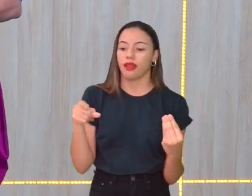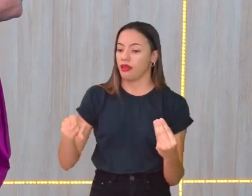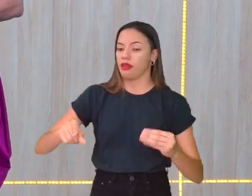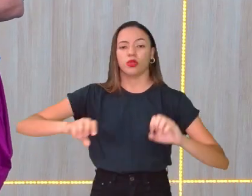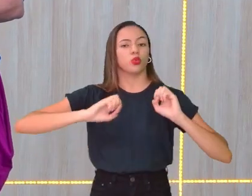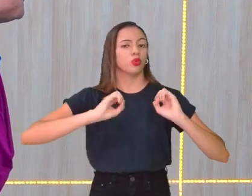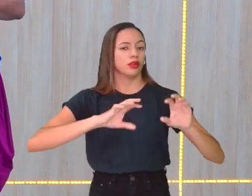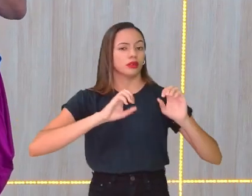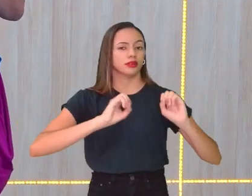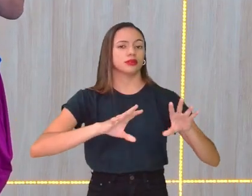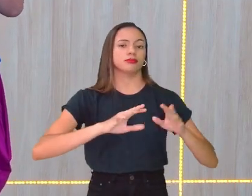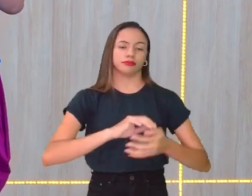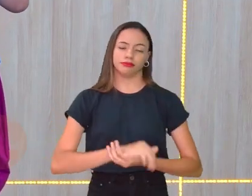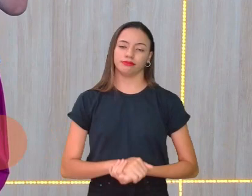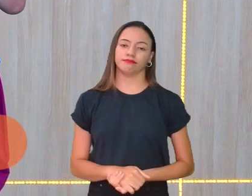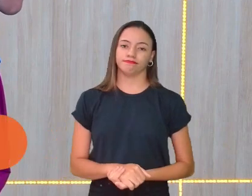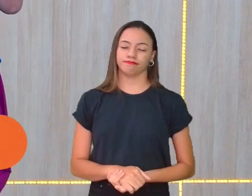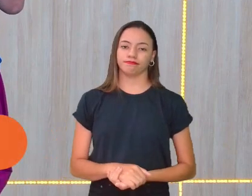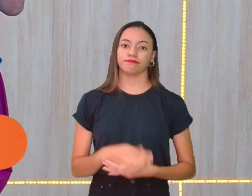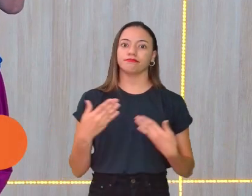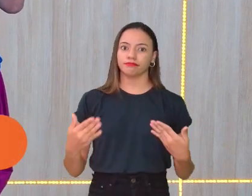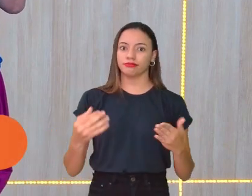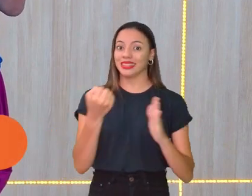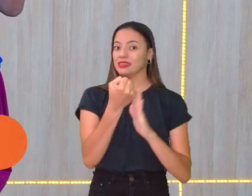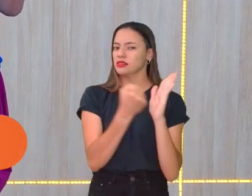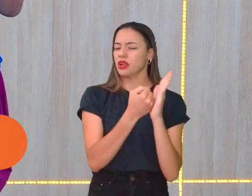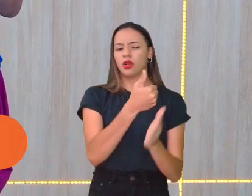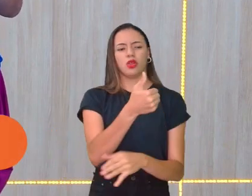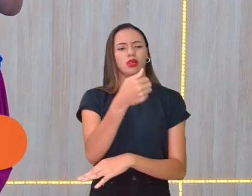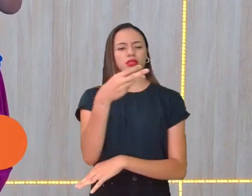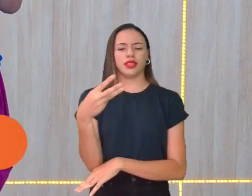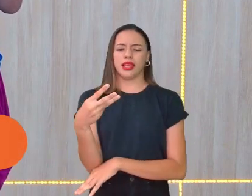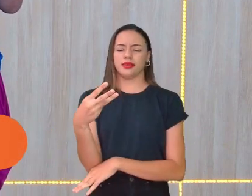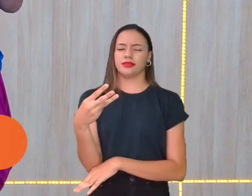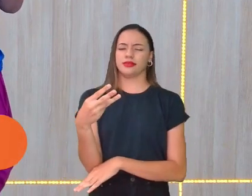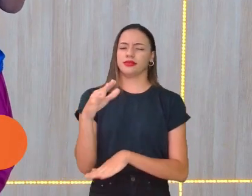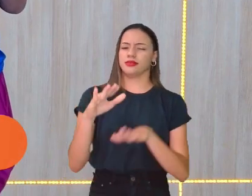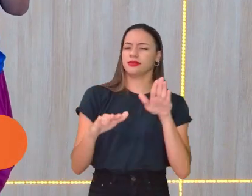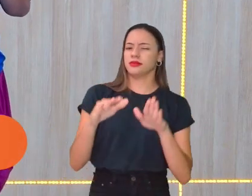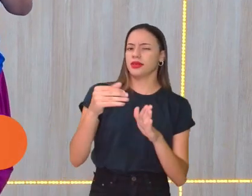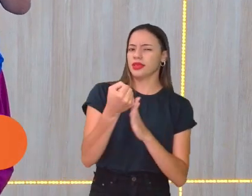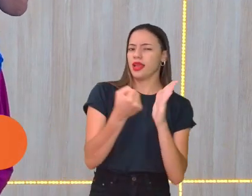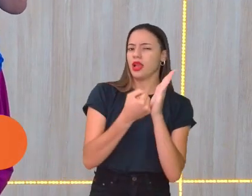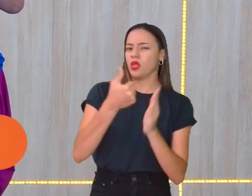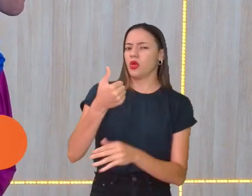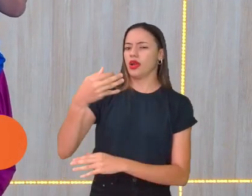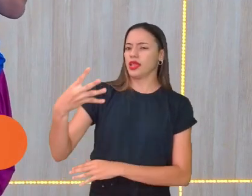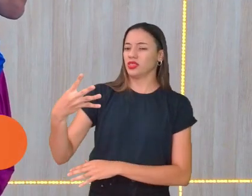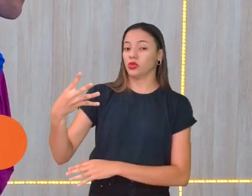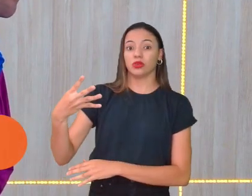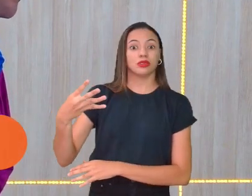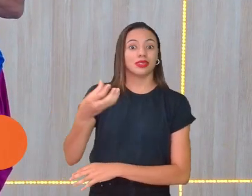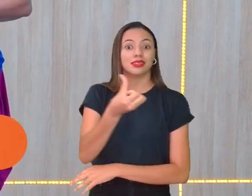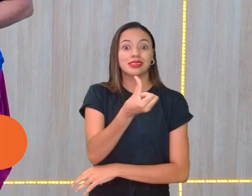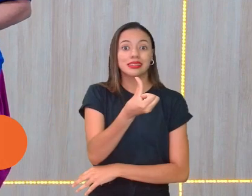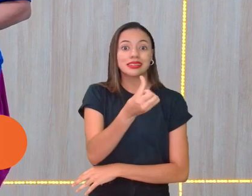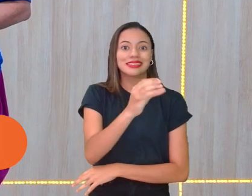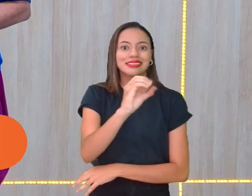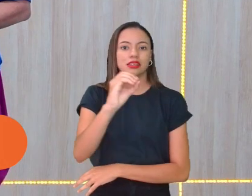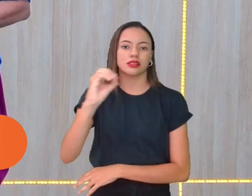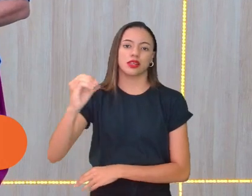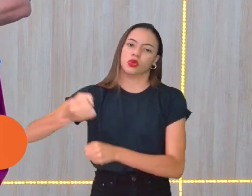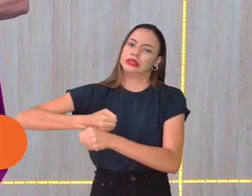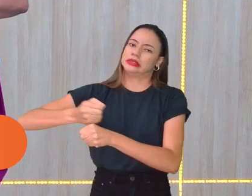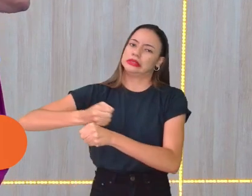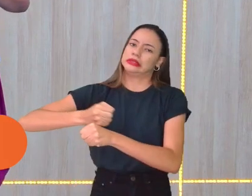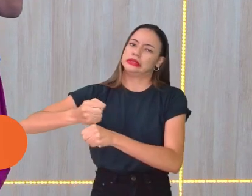educação, tá certo? A gente tem que pensar assim, século XIII, século XIV, isso foi há 600 anos,